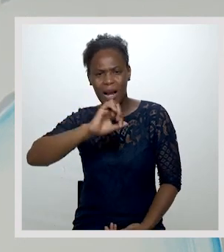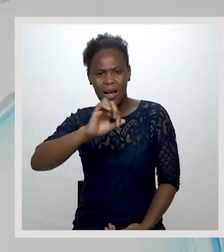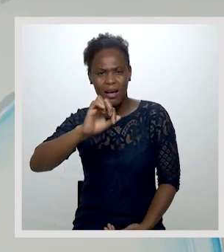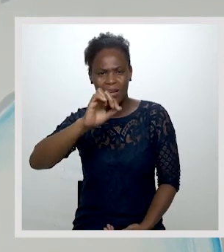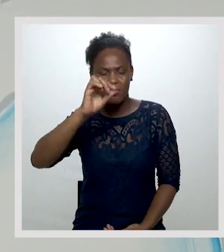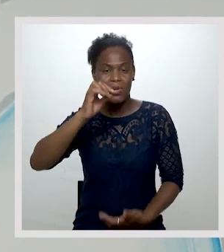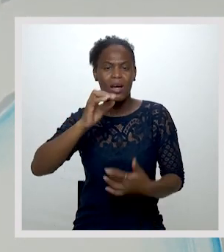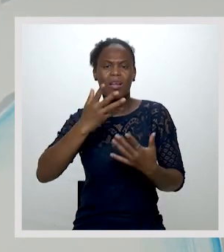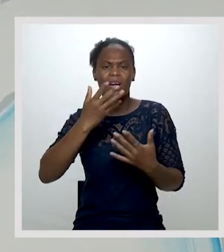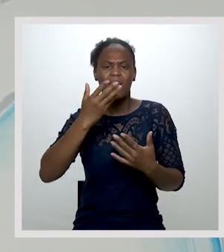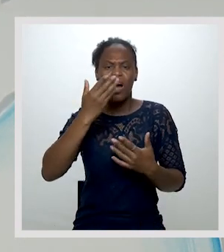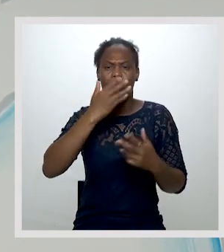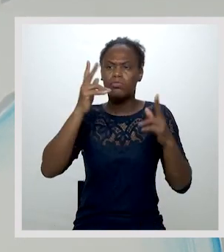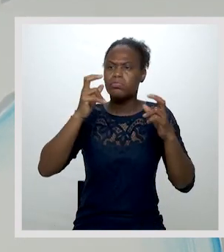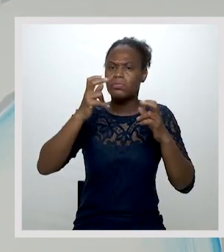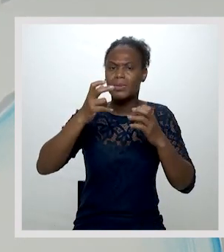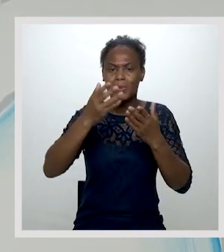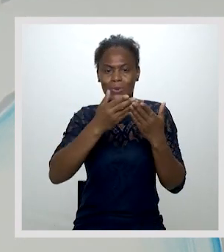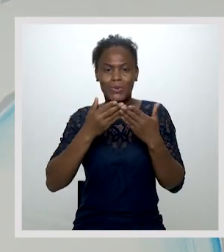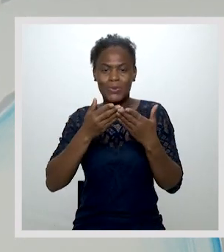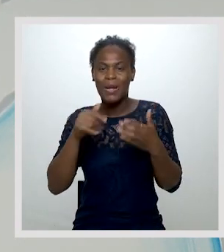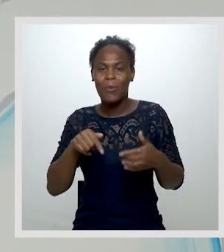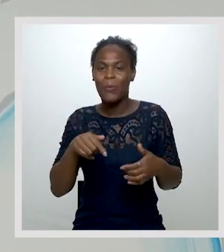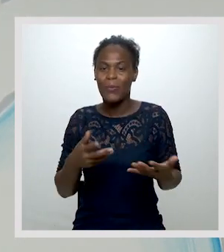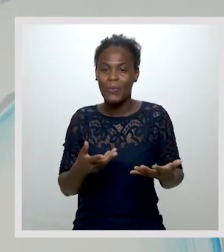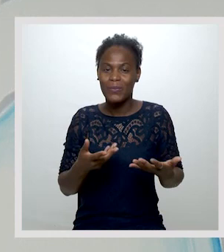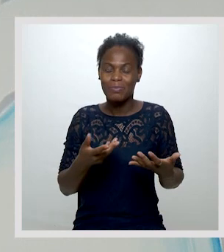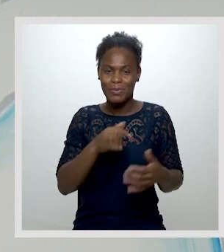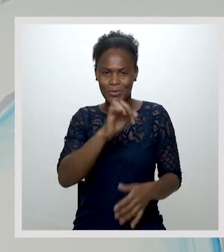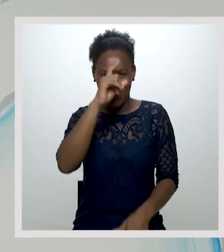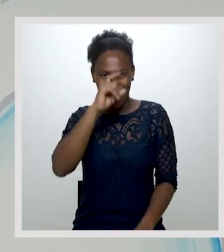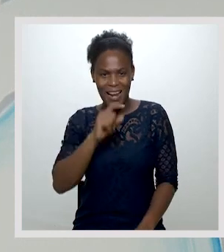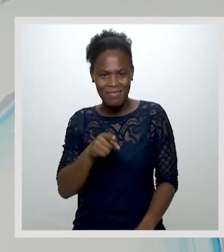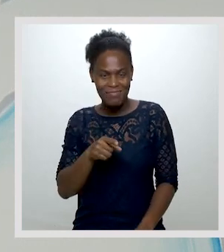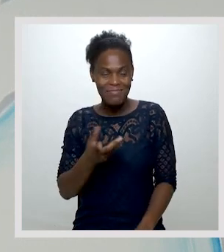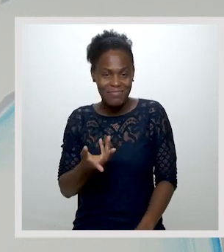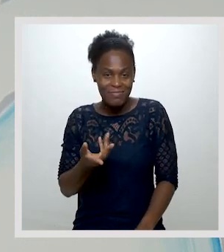do conteúdo que acabamos de estudar. Estão a lembrar?